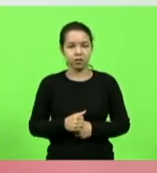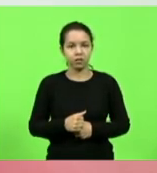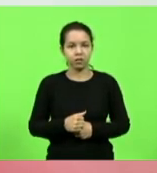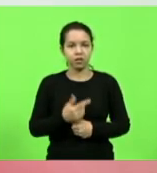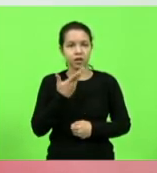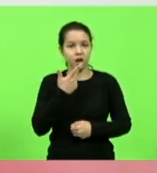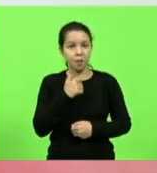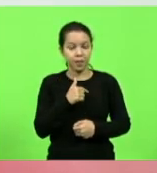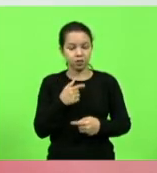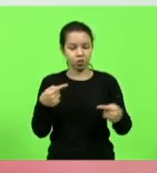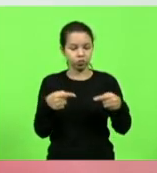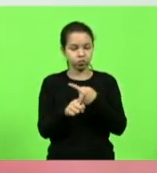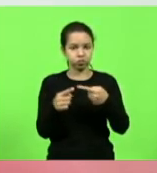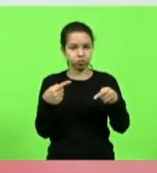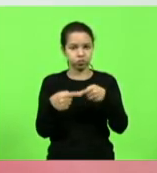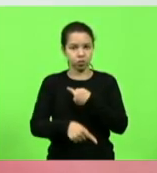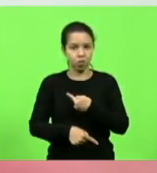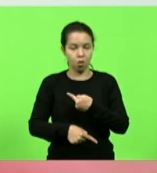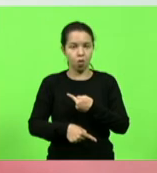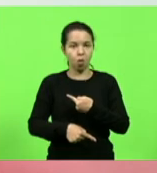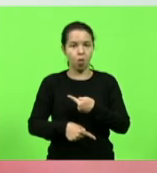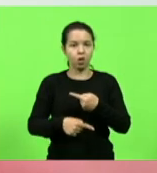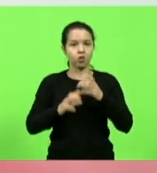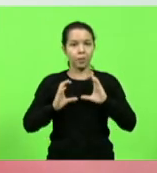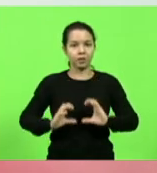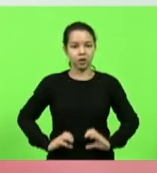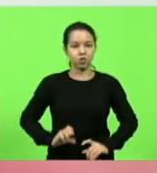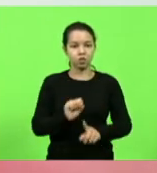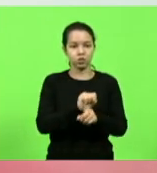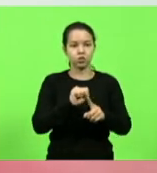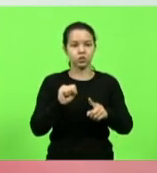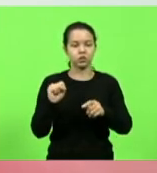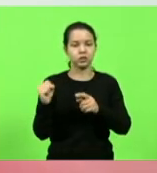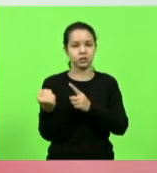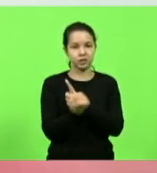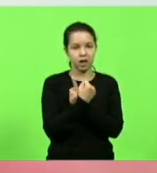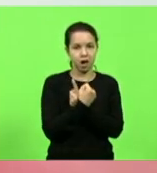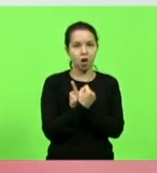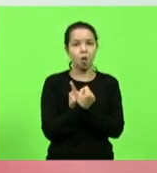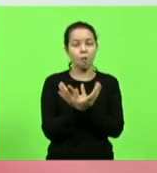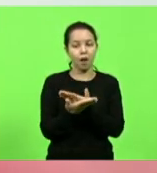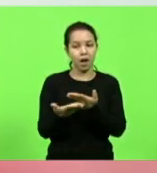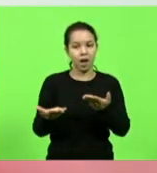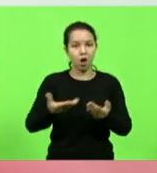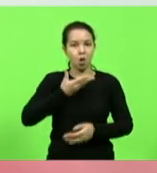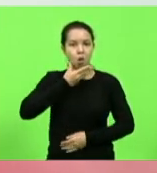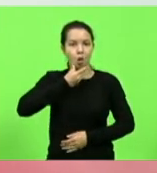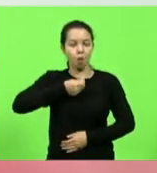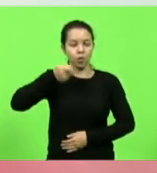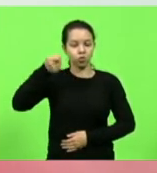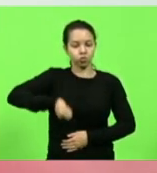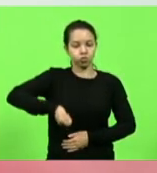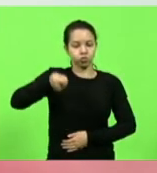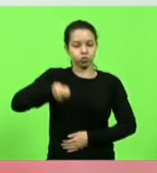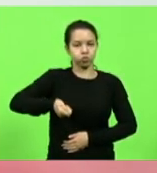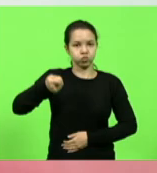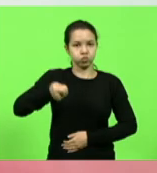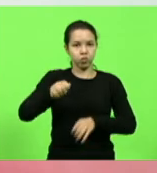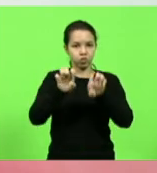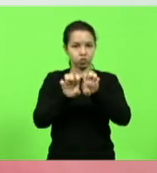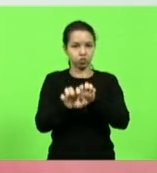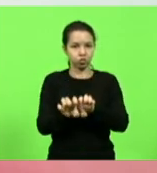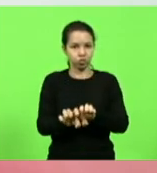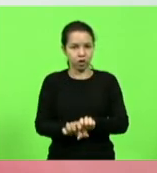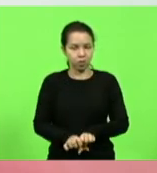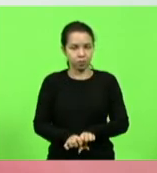dos padrões sociais estabelecidos pelo machismo estrutural. Em nada nos